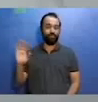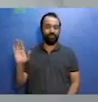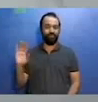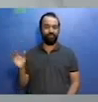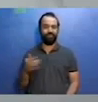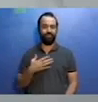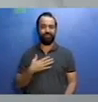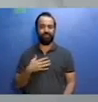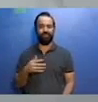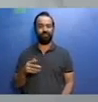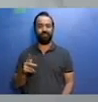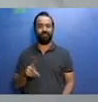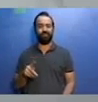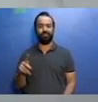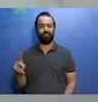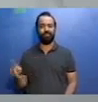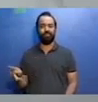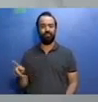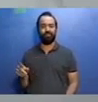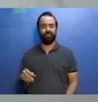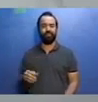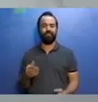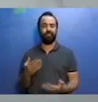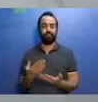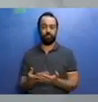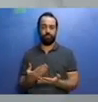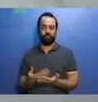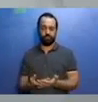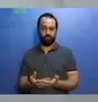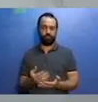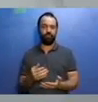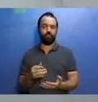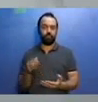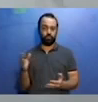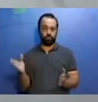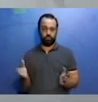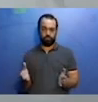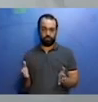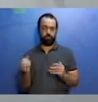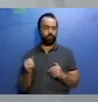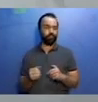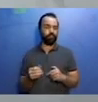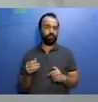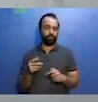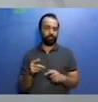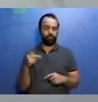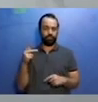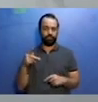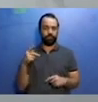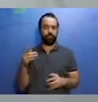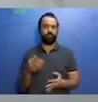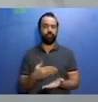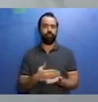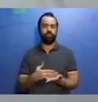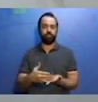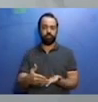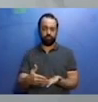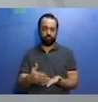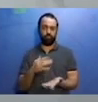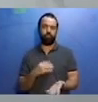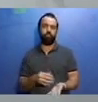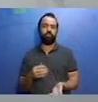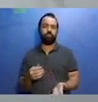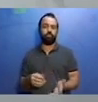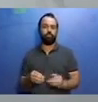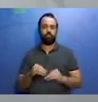Olá, eu sou a professora Mônica e na aula de ciências de hoje nós vamos falar sobre a continuação da nossa aula anterior,